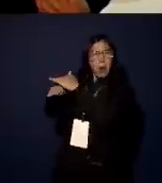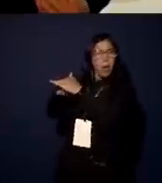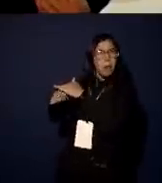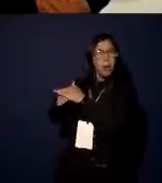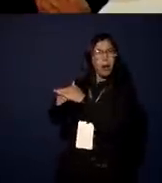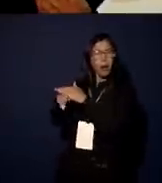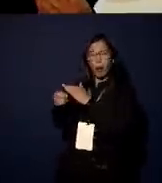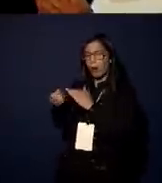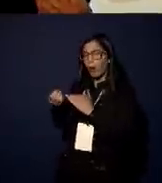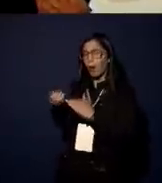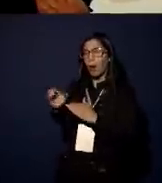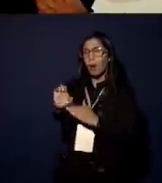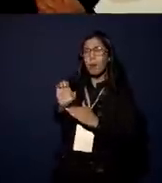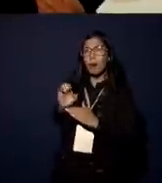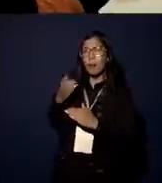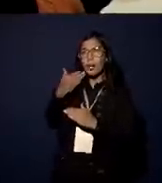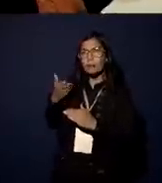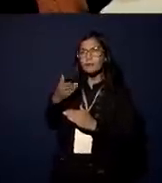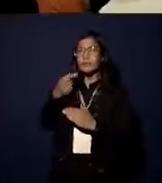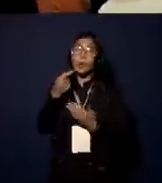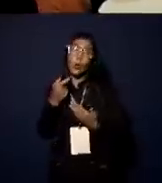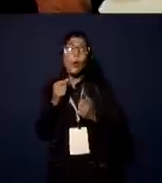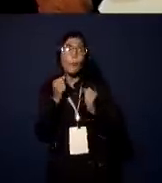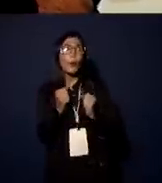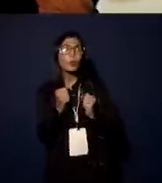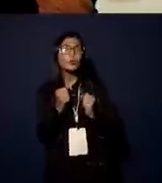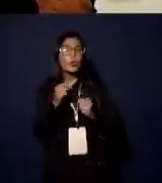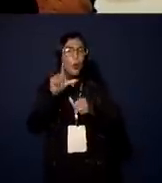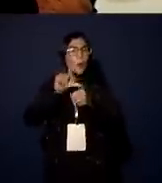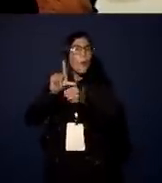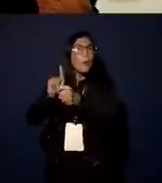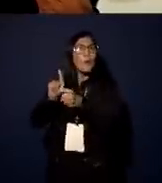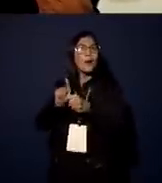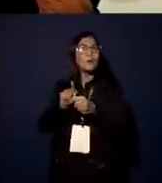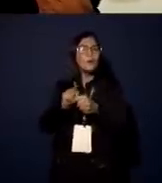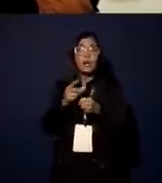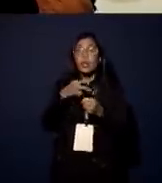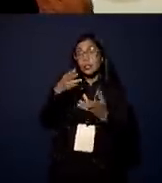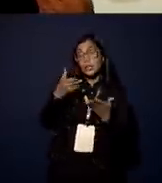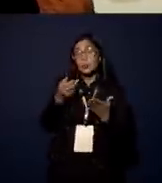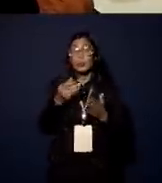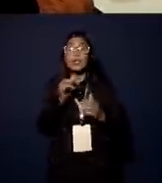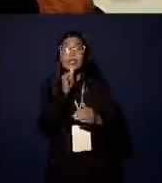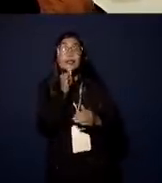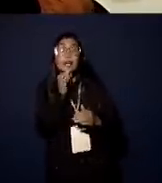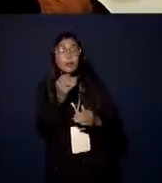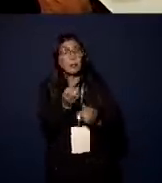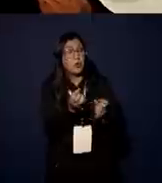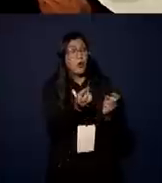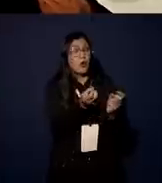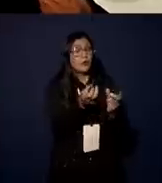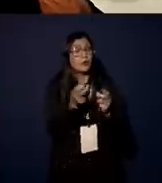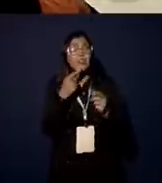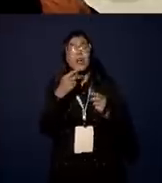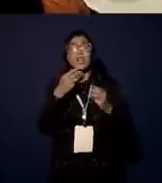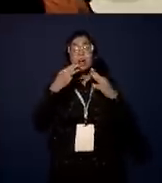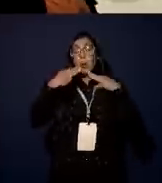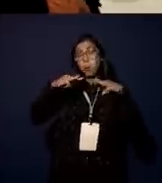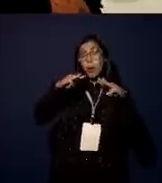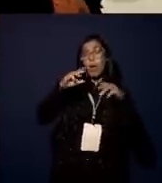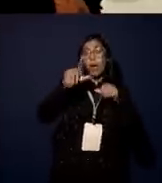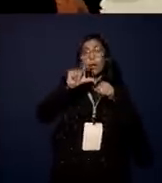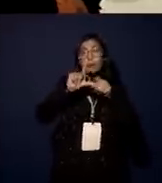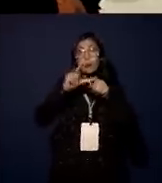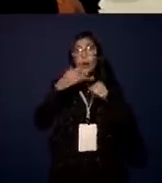Se você quiser eu posso ser o seu operador Logístico então o que você vender no Nelly por exemplo em qualquer outro marca do Place a gente faz